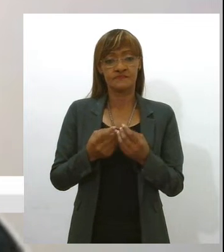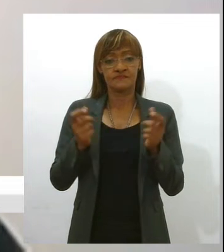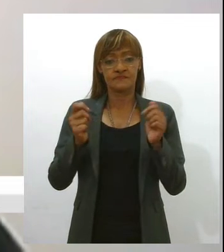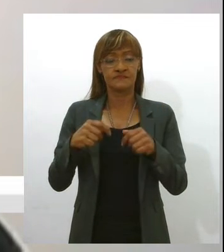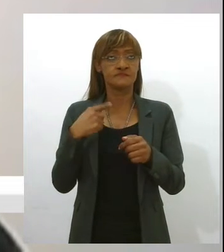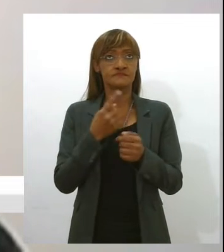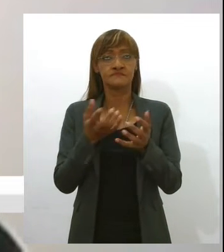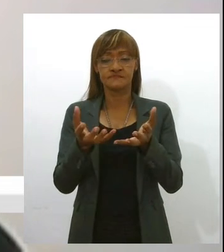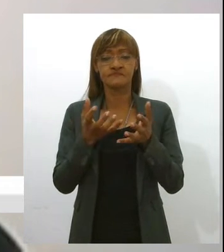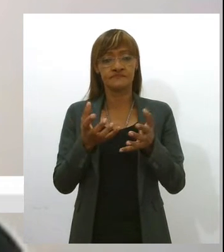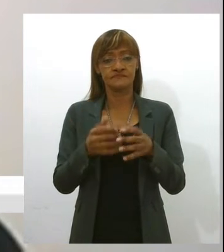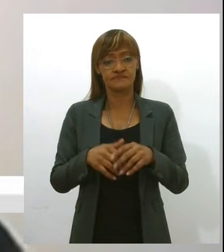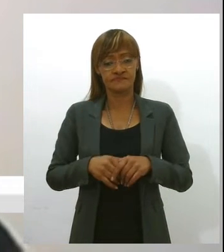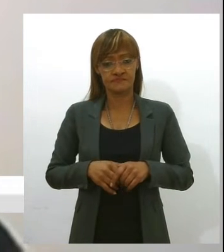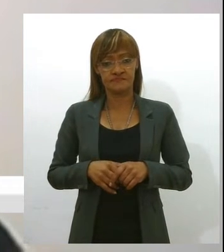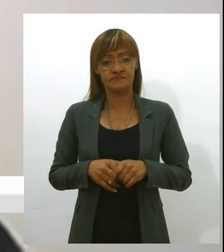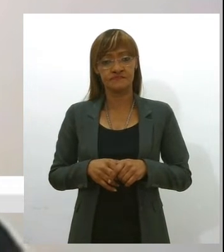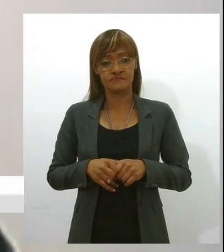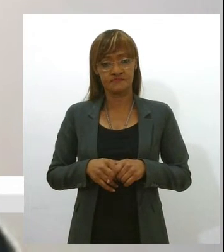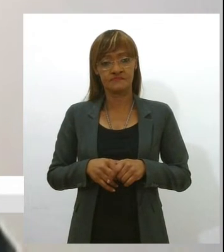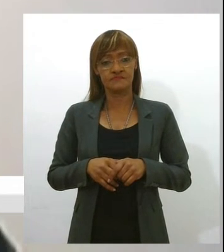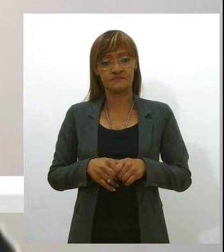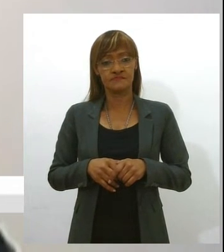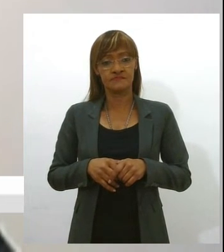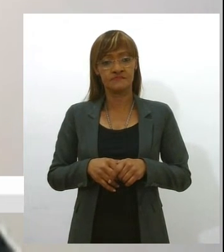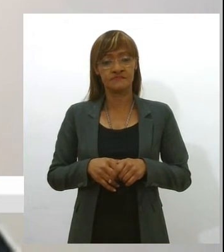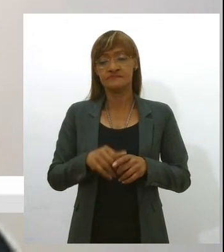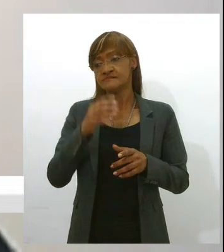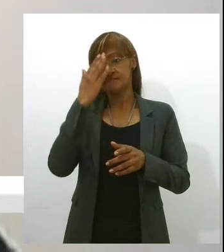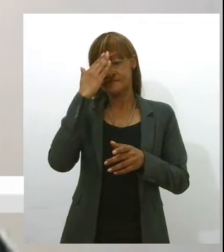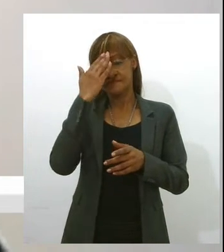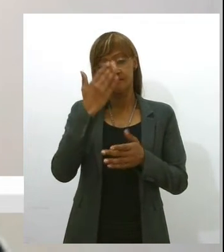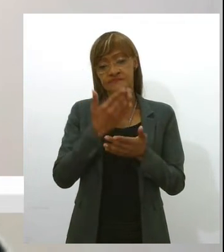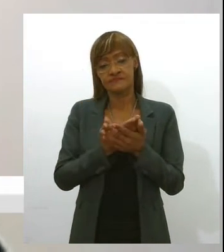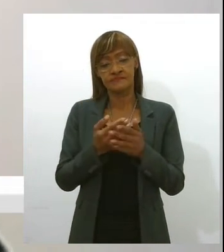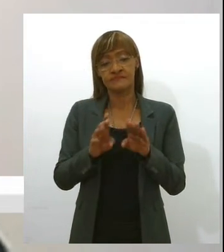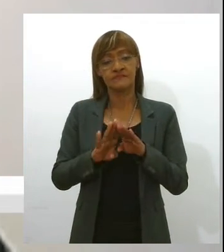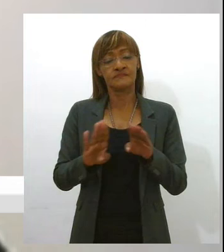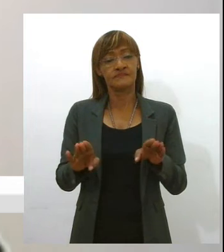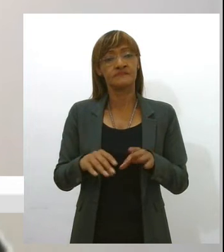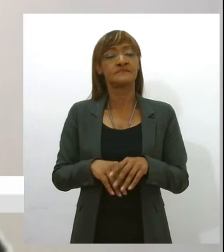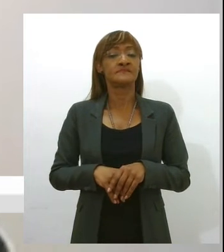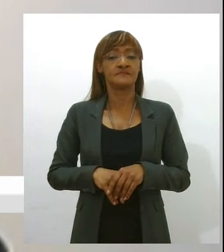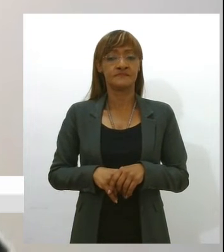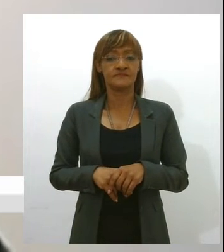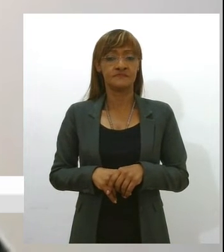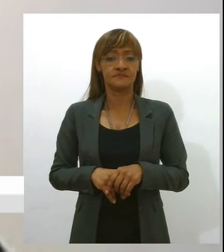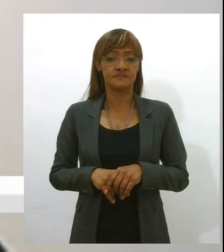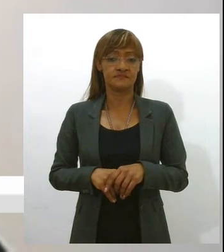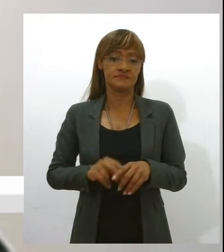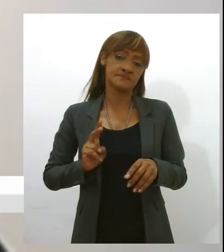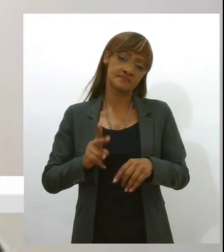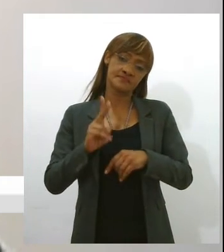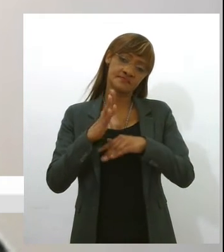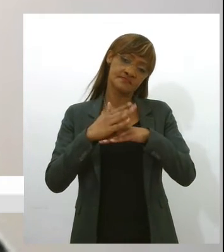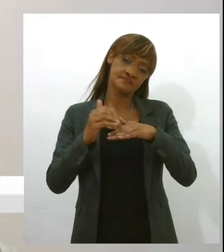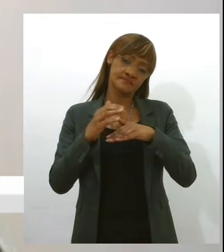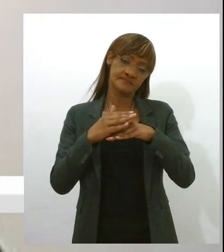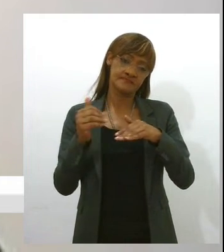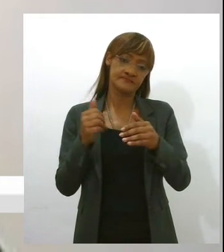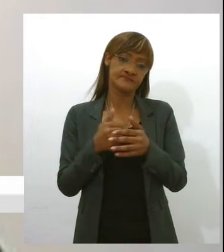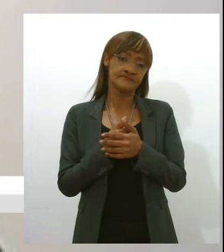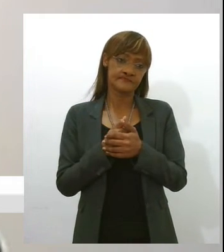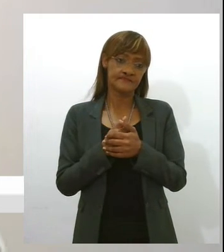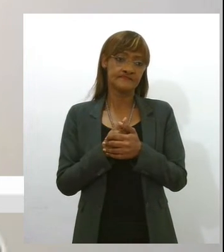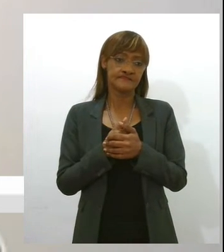E apostar mais nisso mesmo, né? Numa criação mais afetuosa, assim. Com toda a dificuldade que isso traz também,